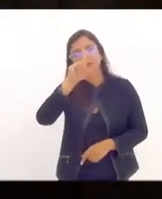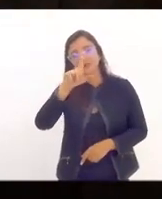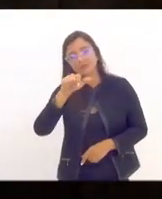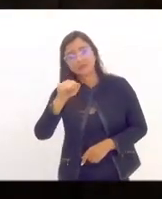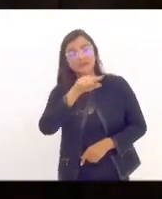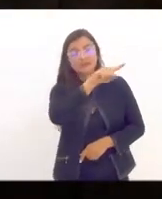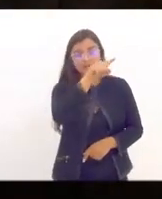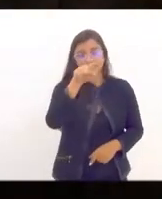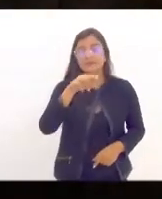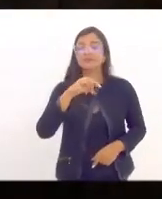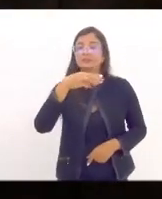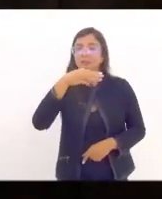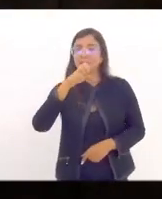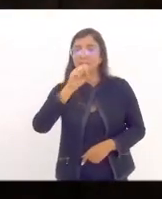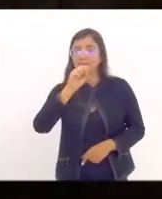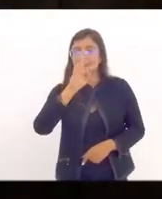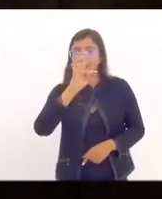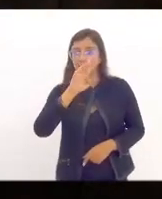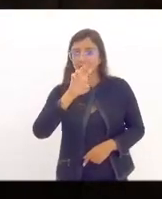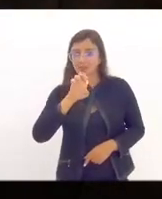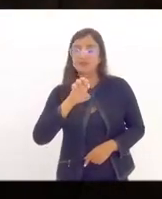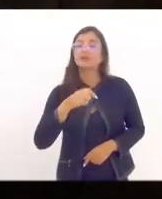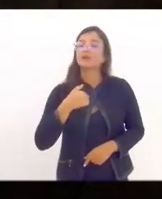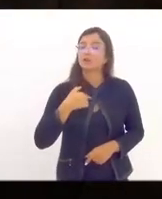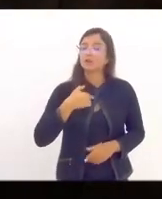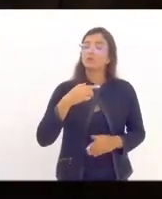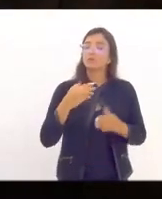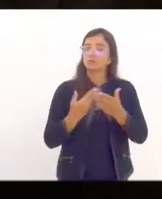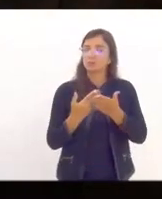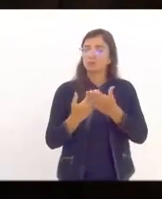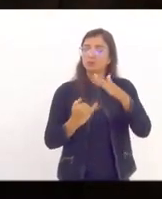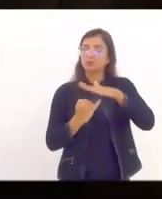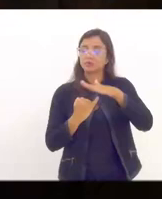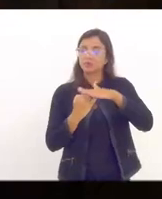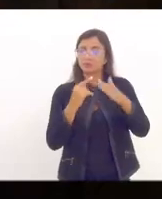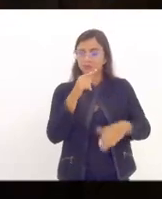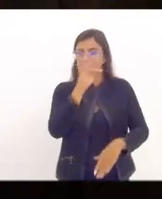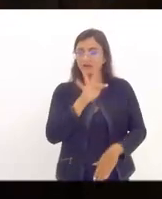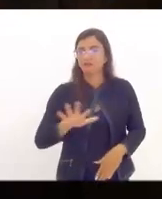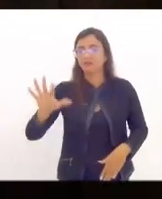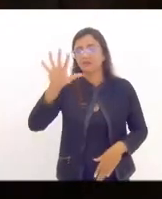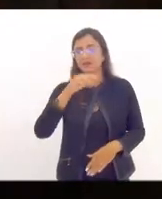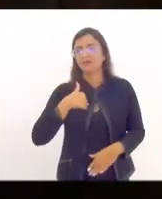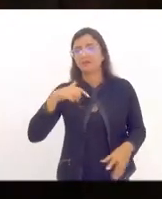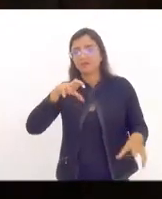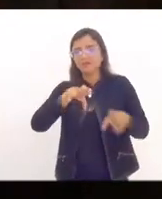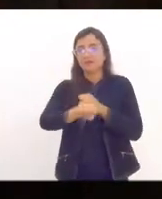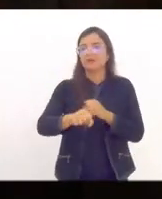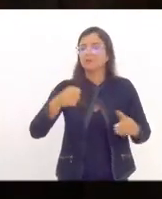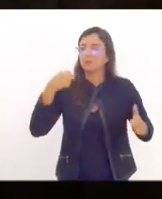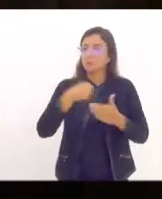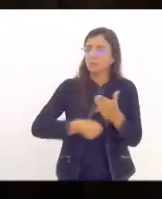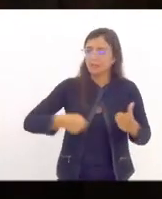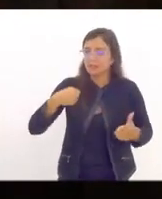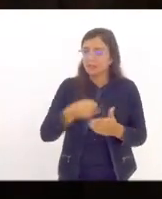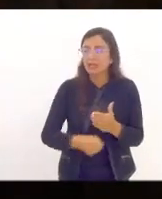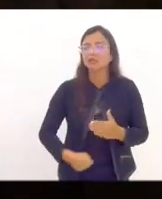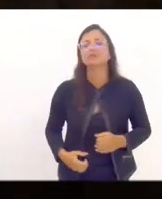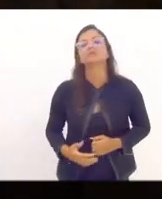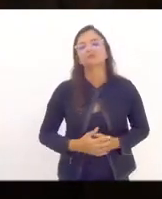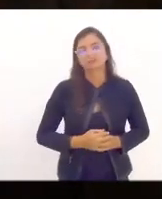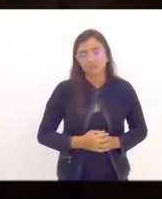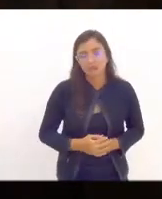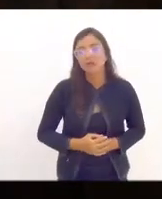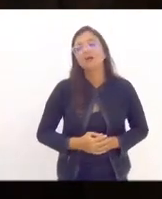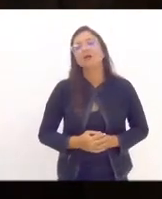Mestres passa por essa instituição Federal e me formam com muito com muita luta para